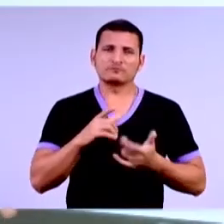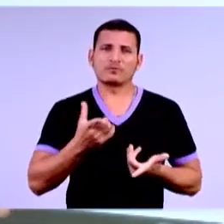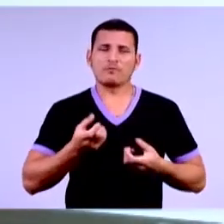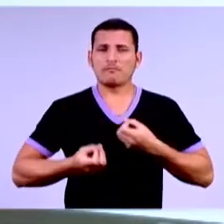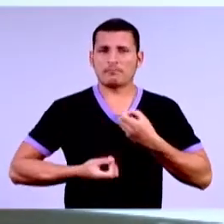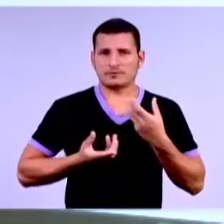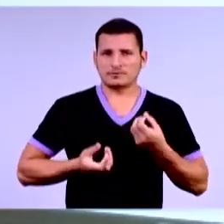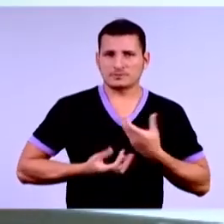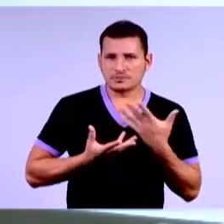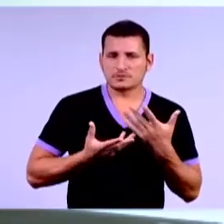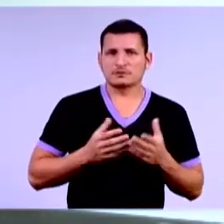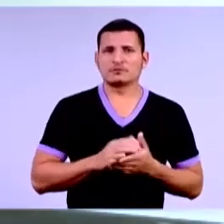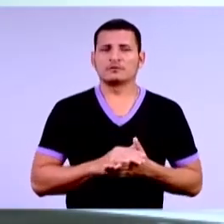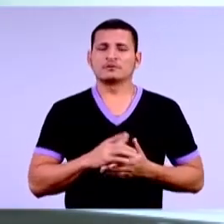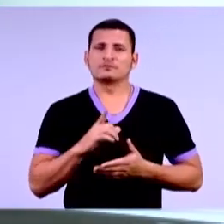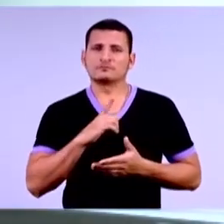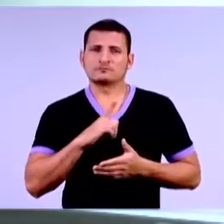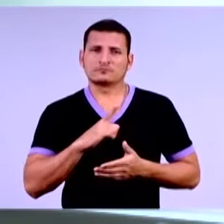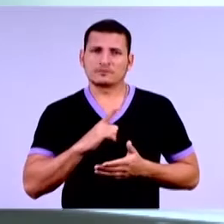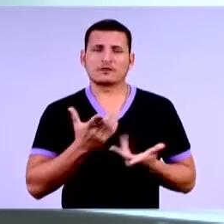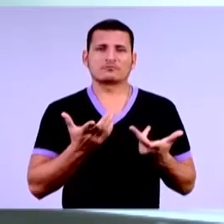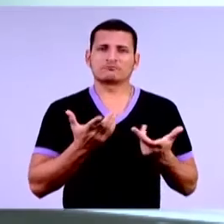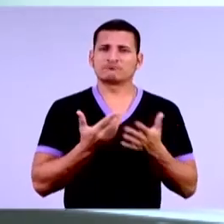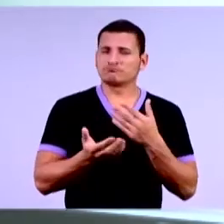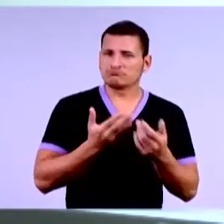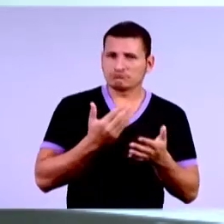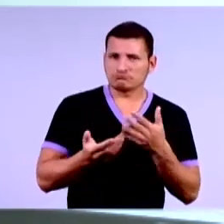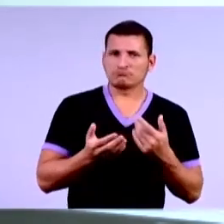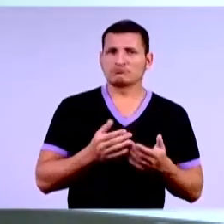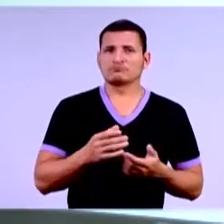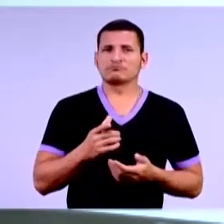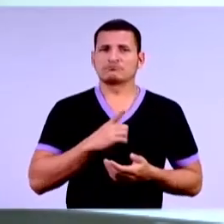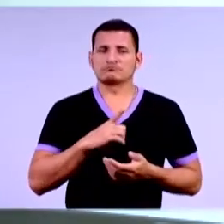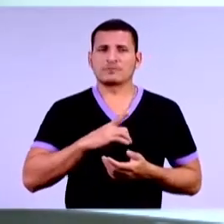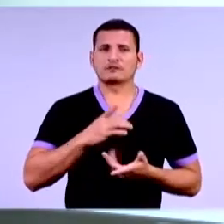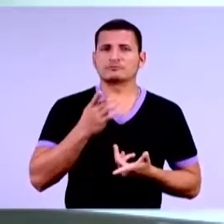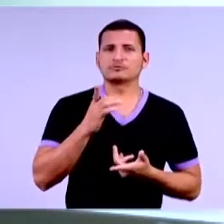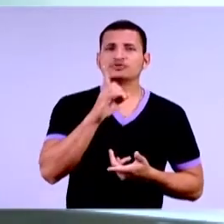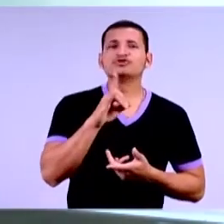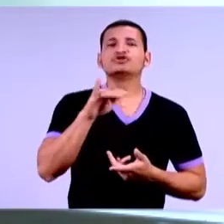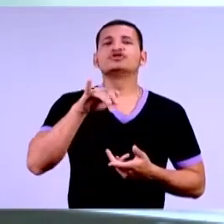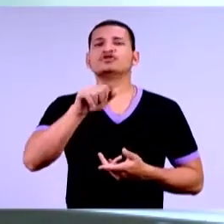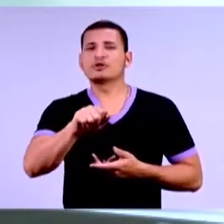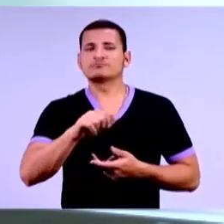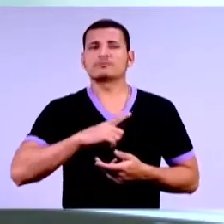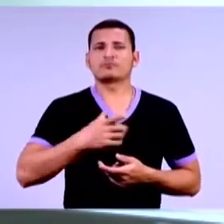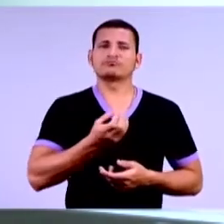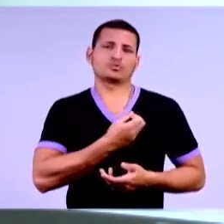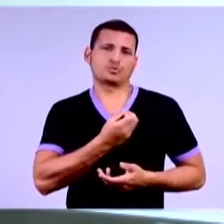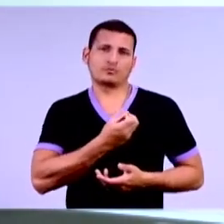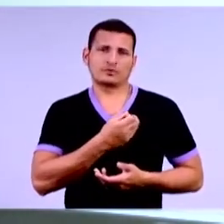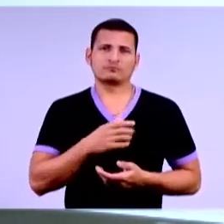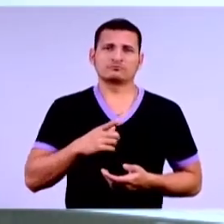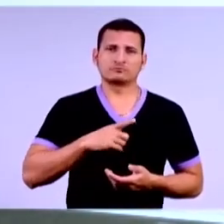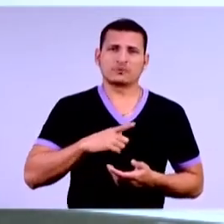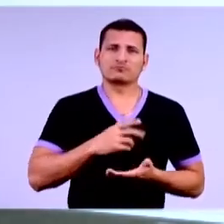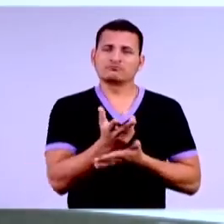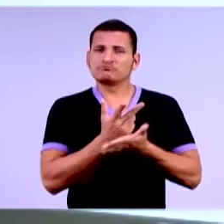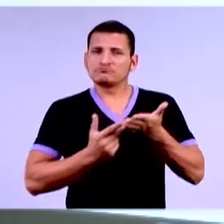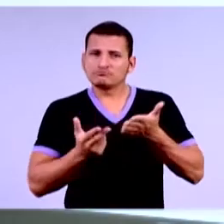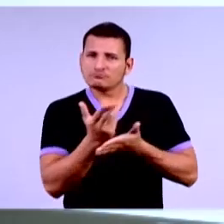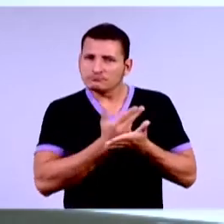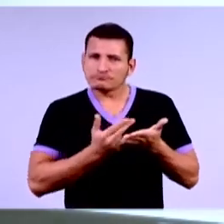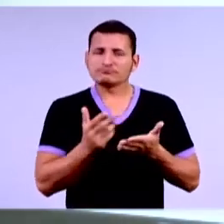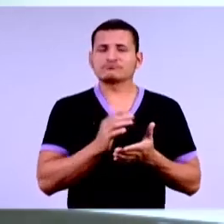ele tem o formato de uma receita ele tem muitas datas e tem muitos números ele tem gráficos